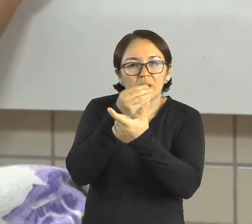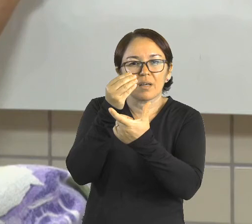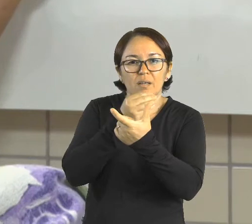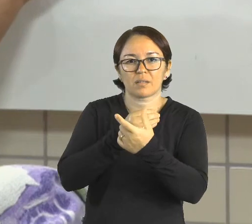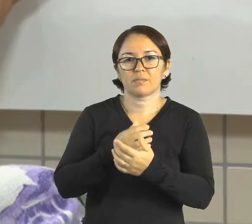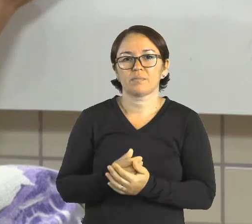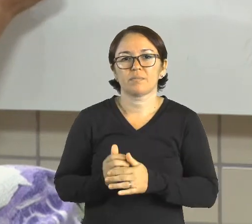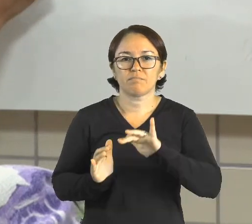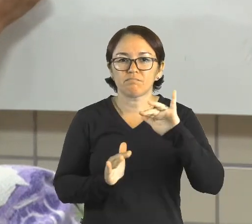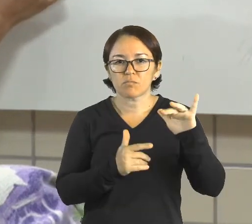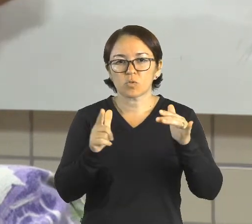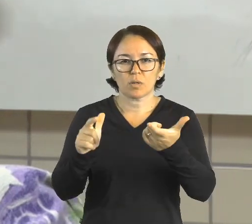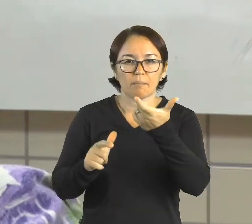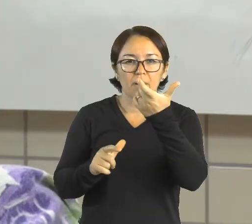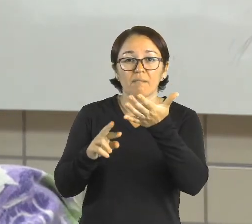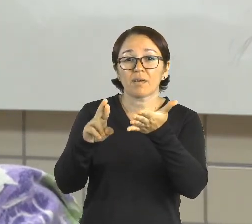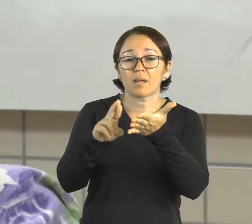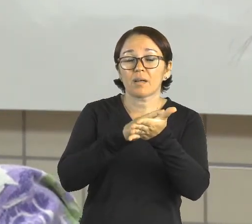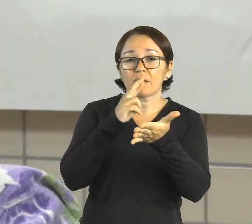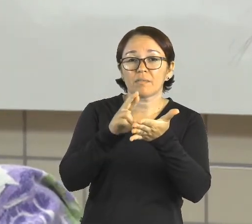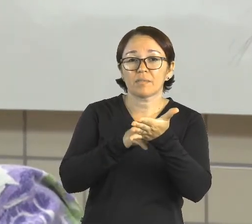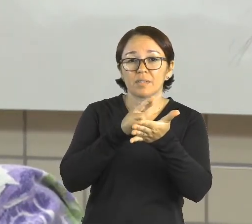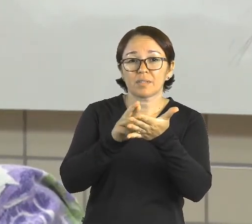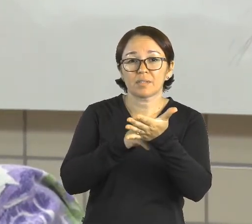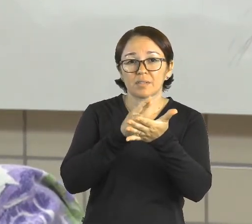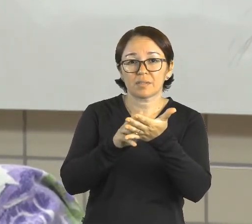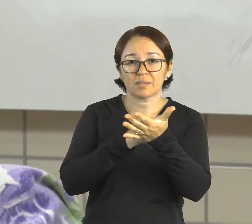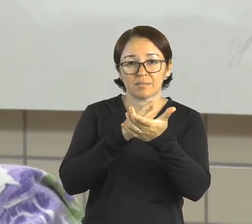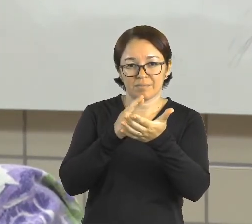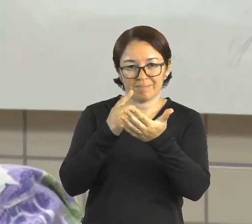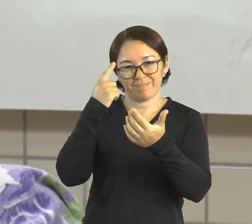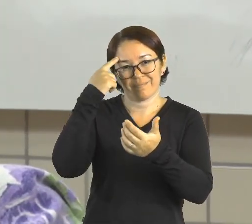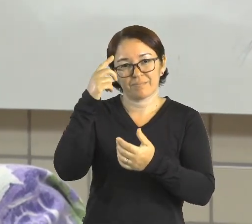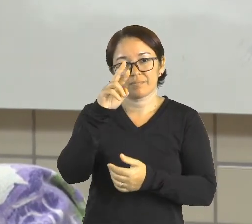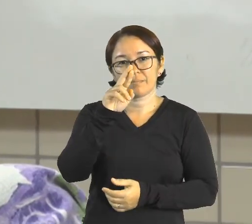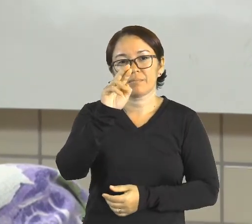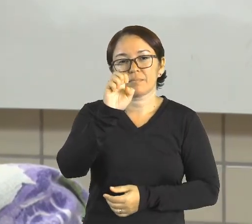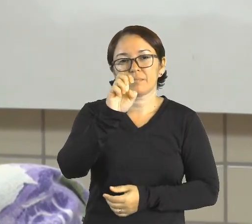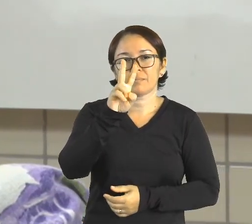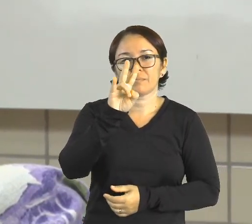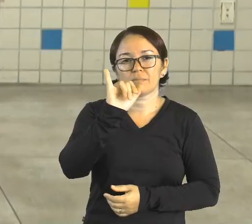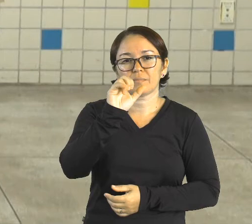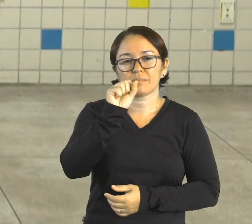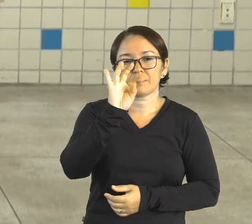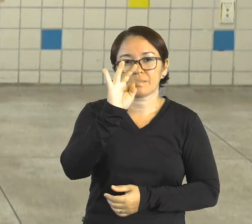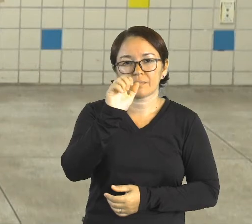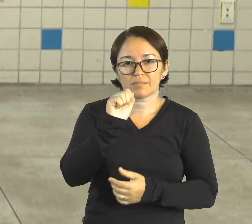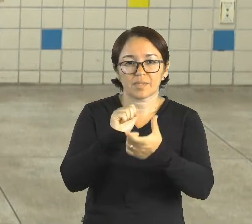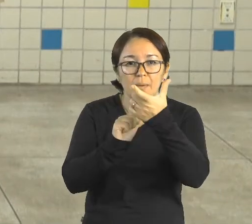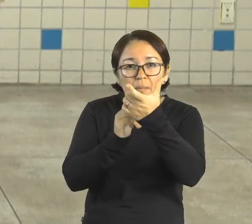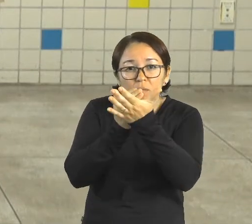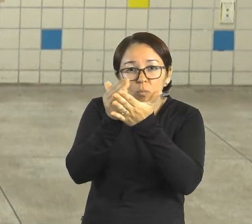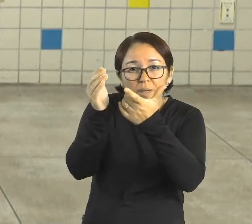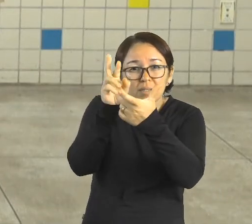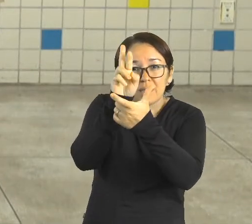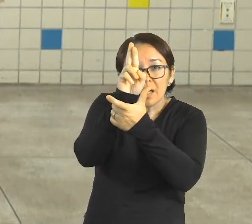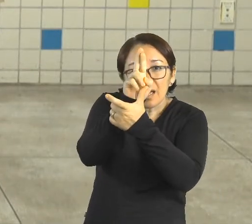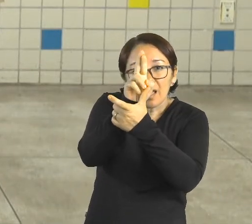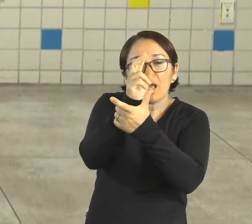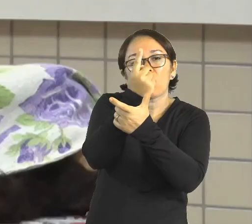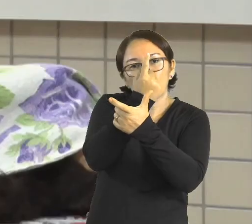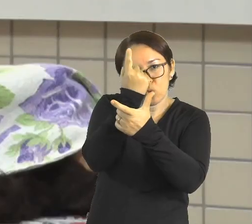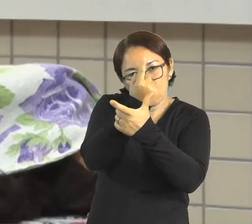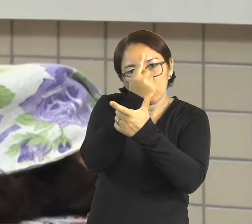revista, que também não precisa falar, que é moleza, né, gente? Toda vez no início, sozinho.